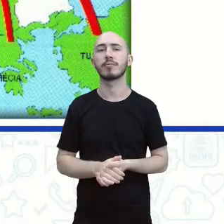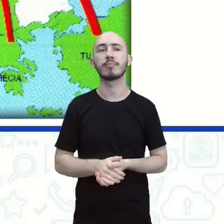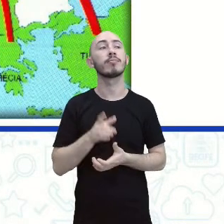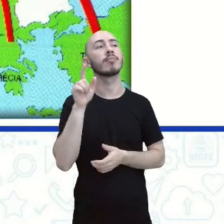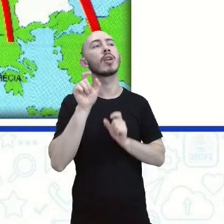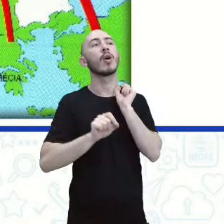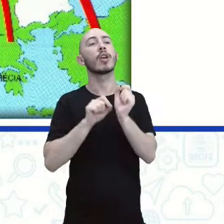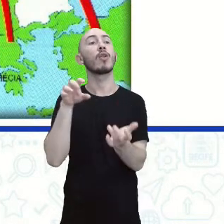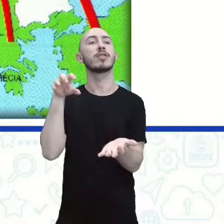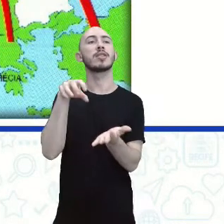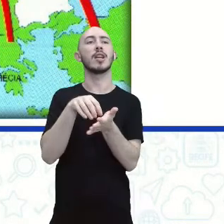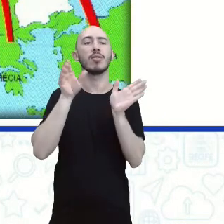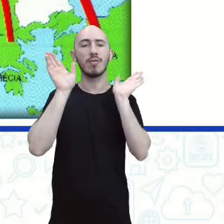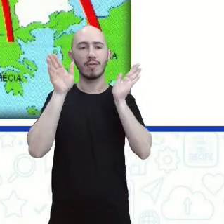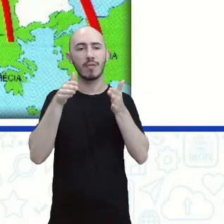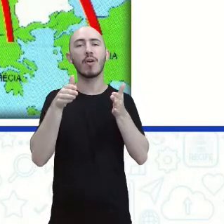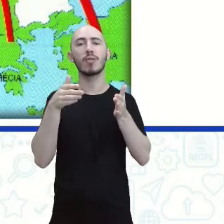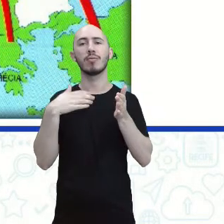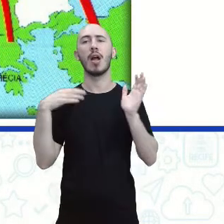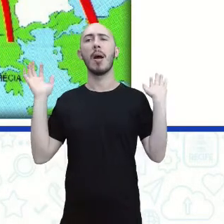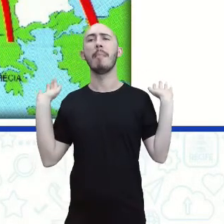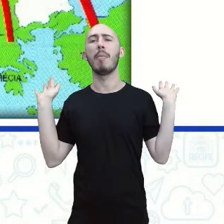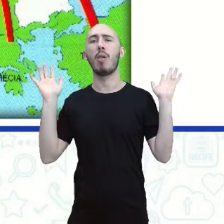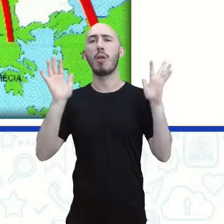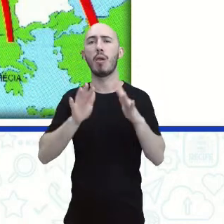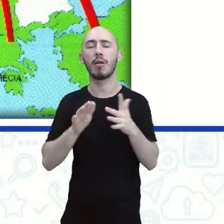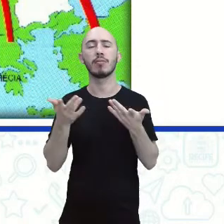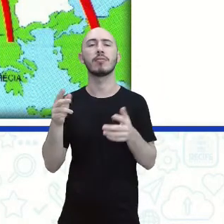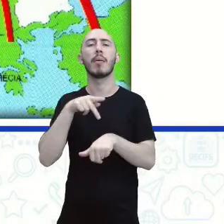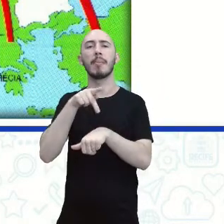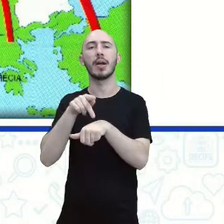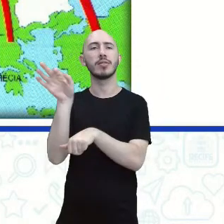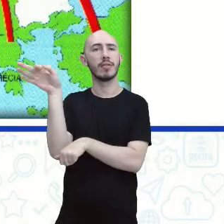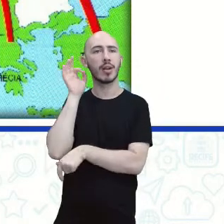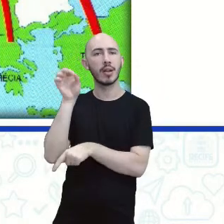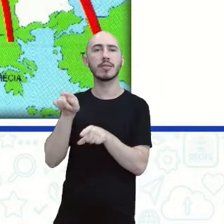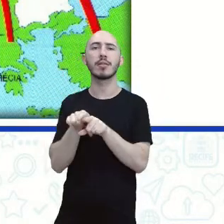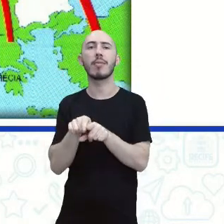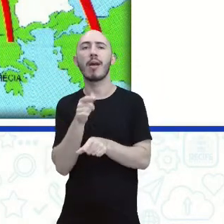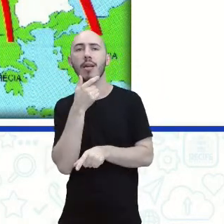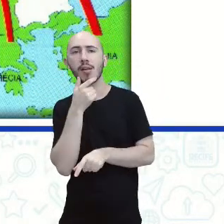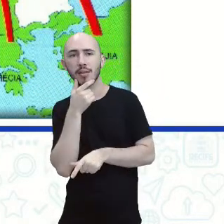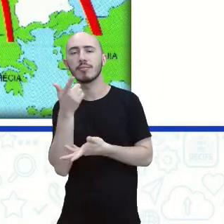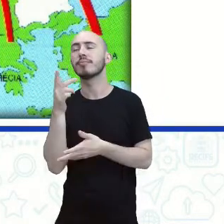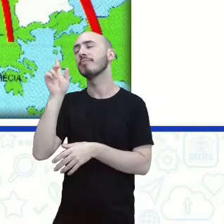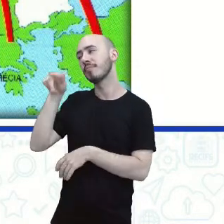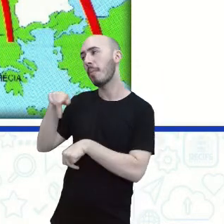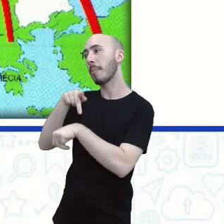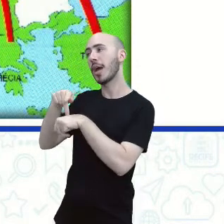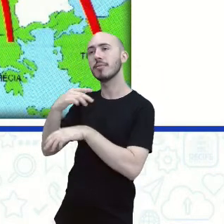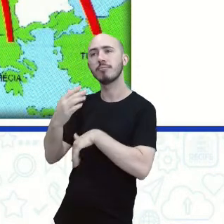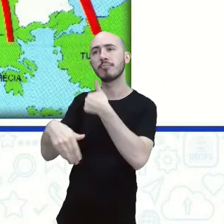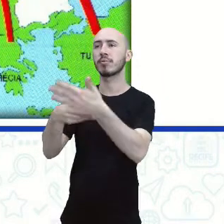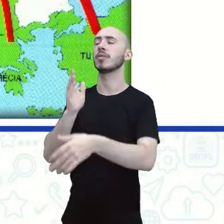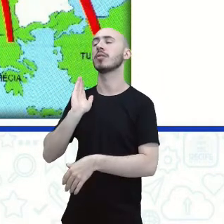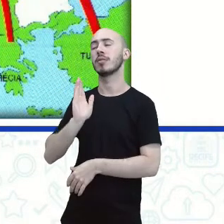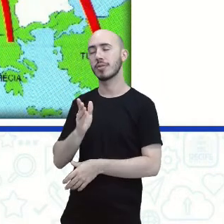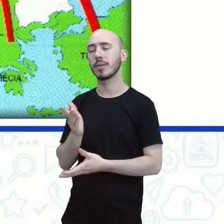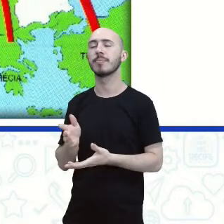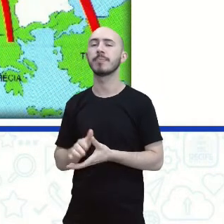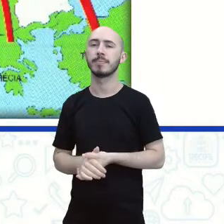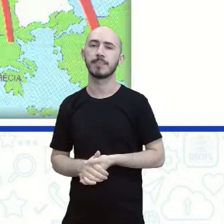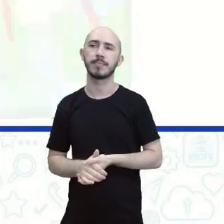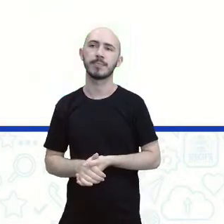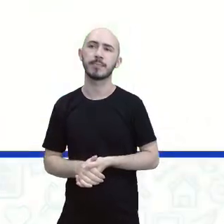professor? Tá, a gente Se lembrar vê que a gente falou da França, Inglaterra, olha só. países mais desenvolvidos, né, professor? Justamente. Aí estão neles